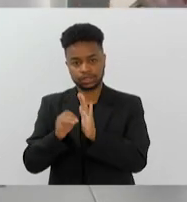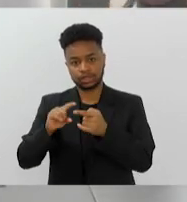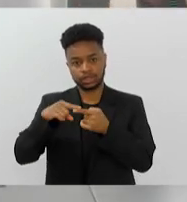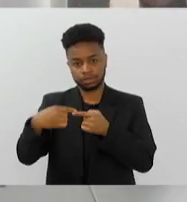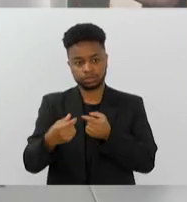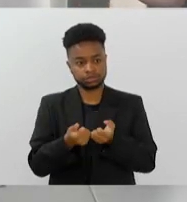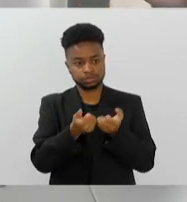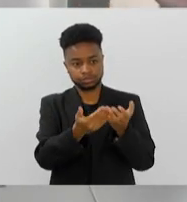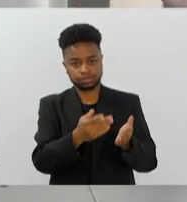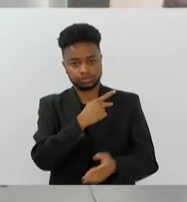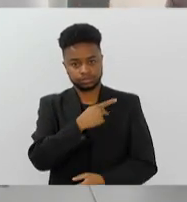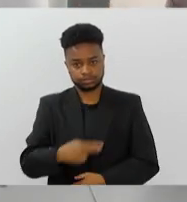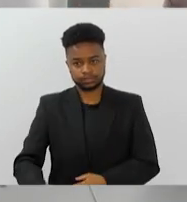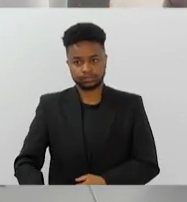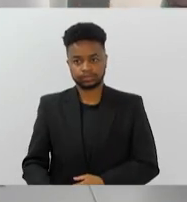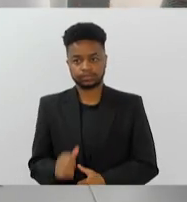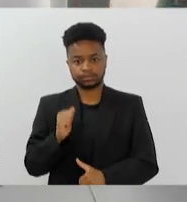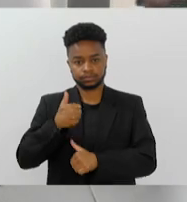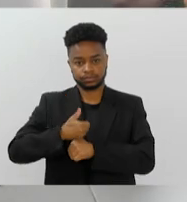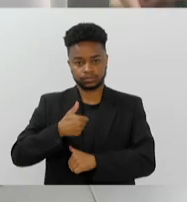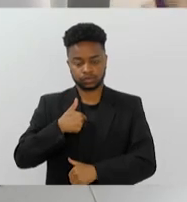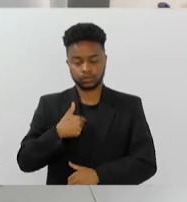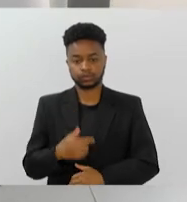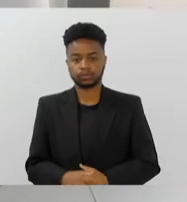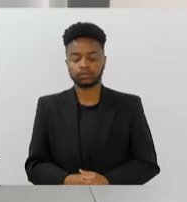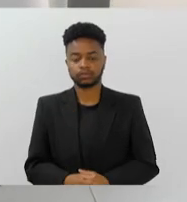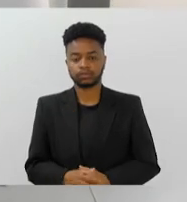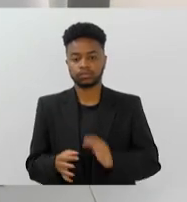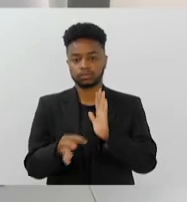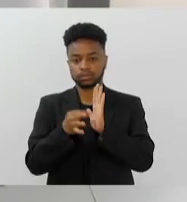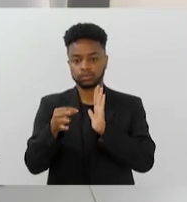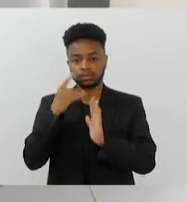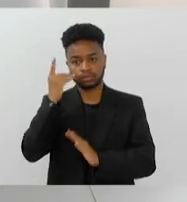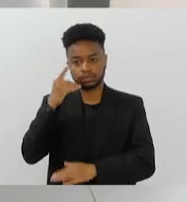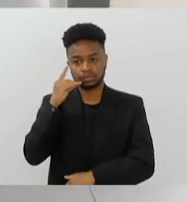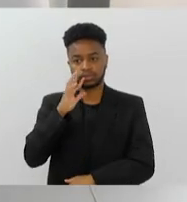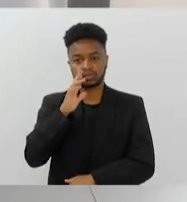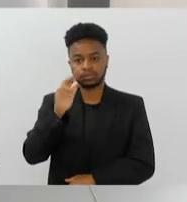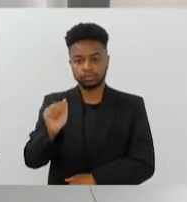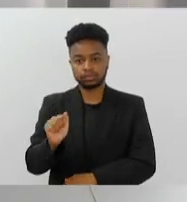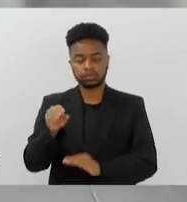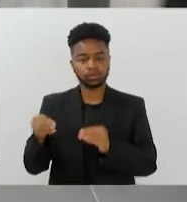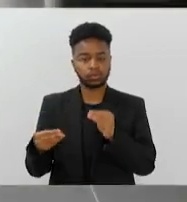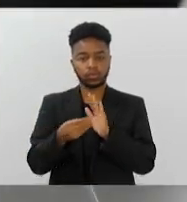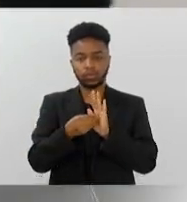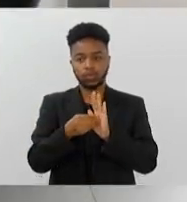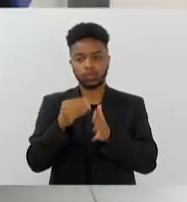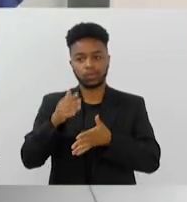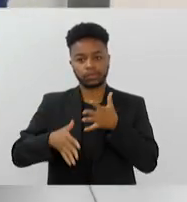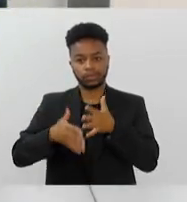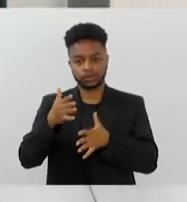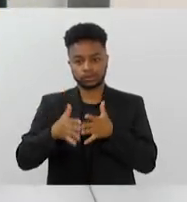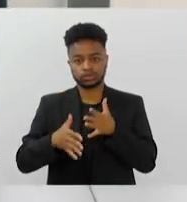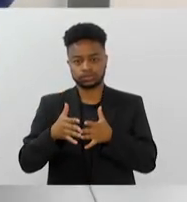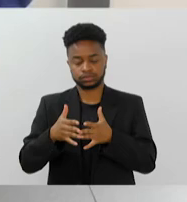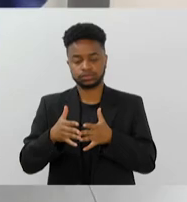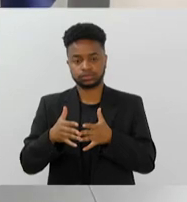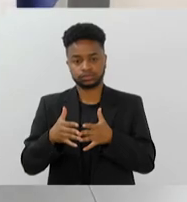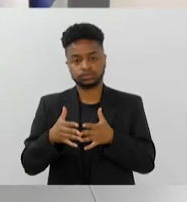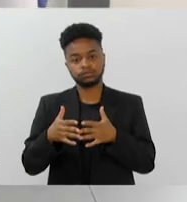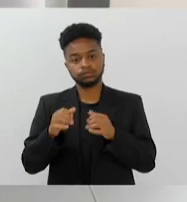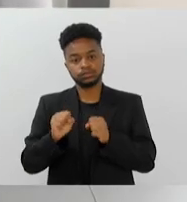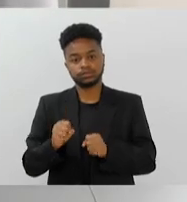O parecer do deputado Rodrigo Amorim passou a ser pela prejudicabilidade.